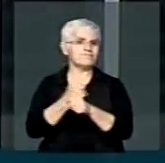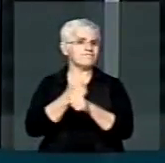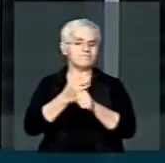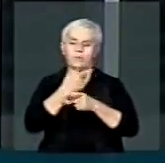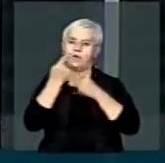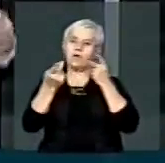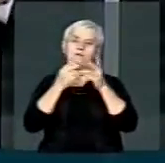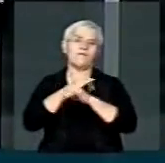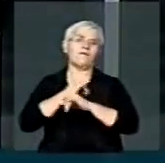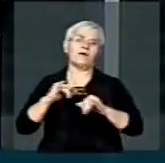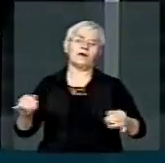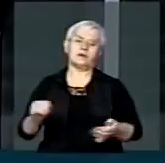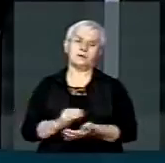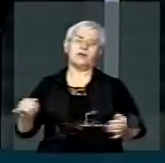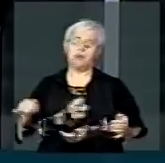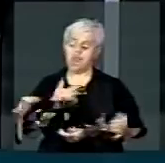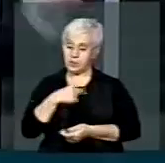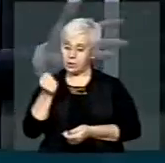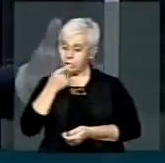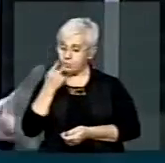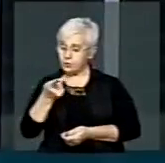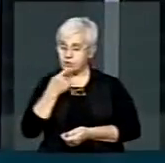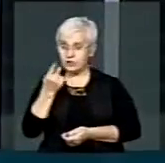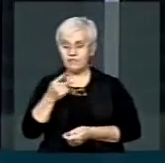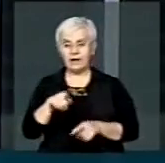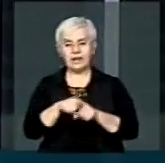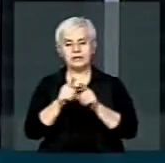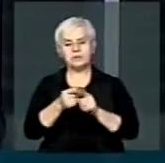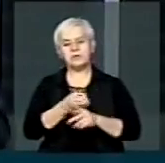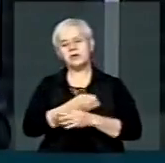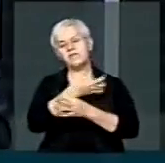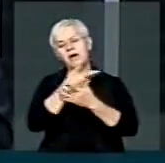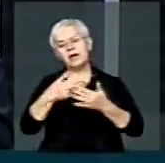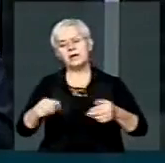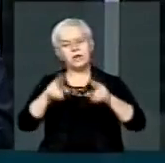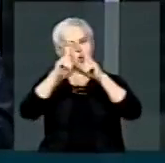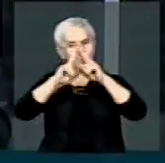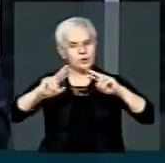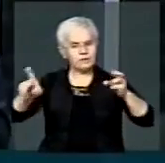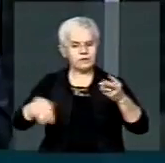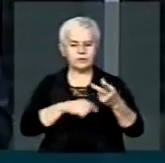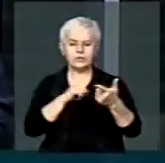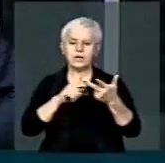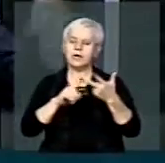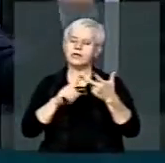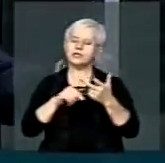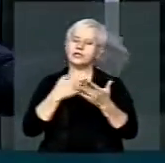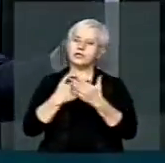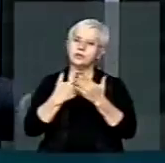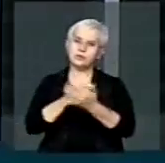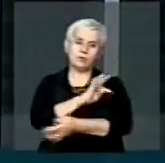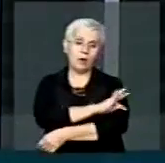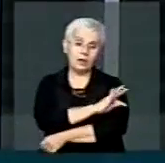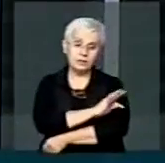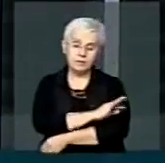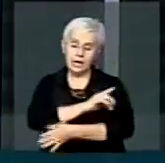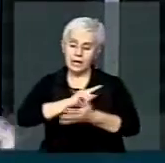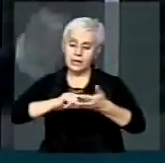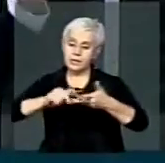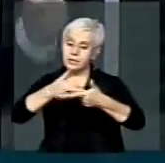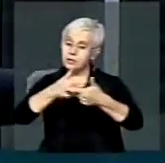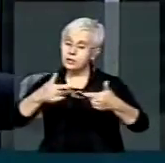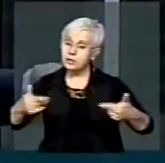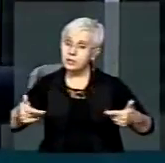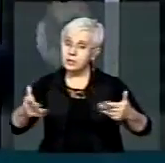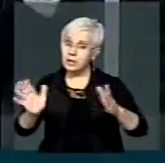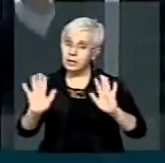elencada. E eu poderia aqui falar sobre as universidades, sobre as escolas técnicas, mas não, senhor presidente. O